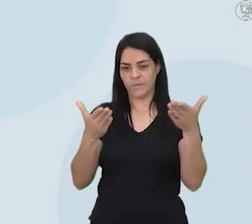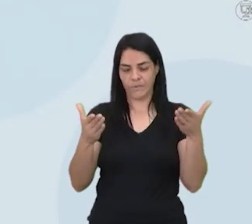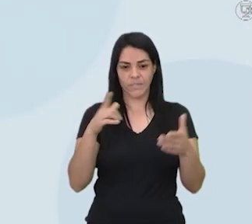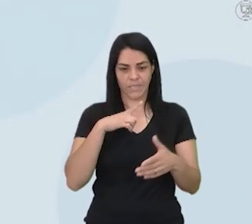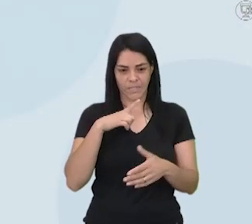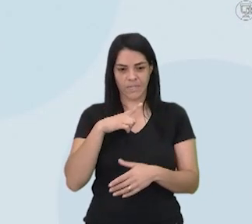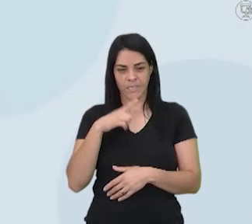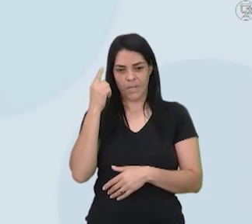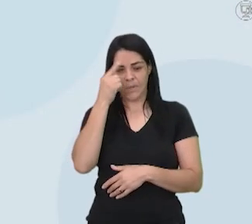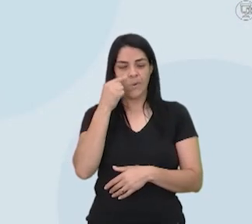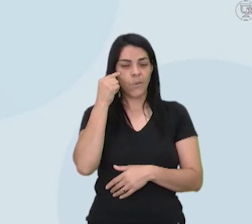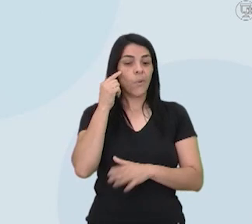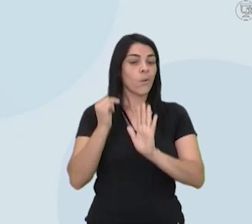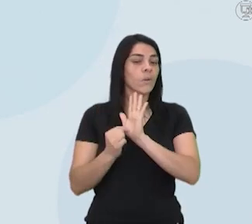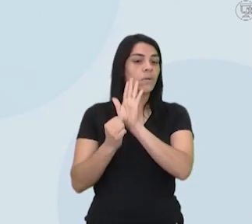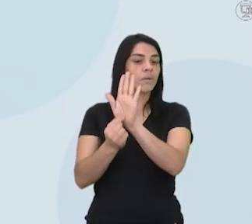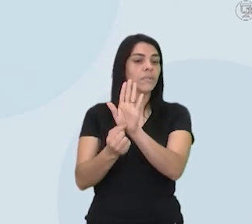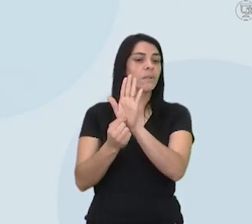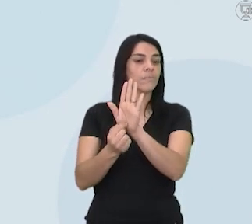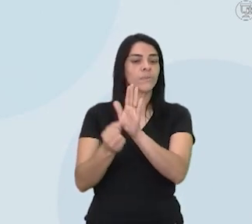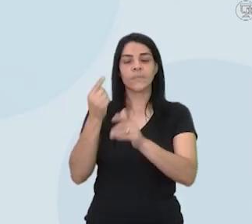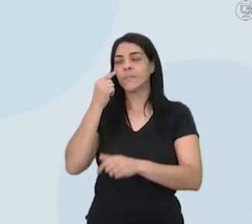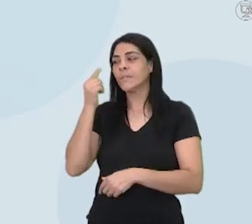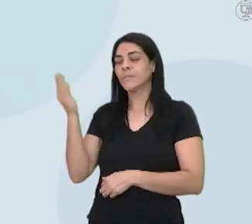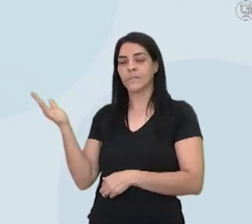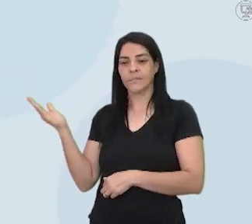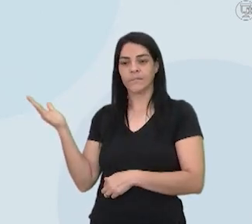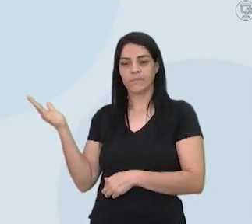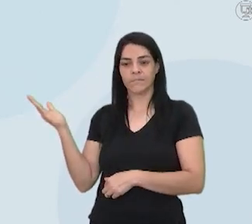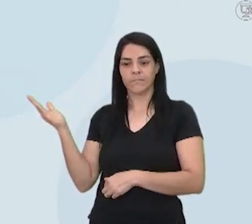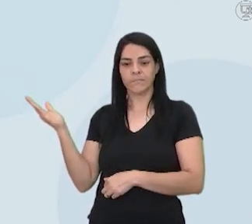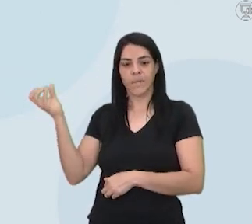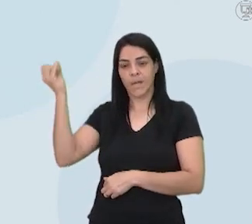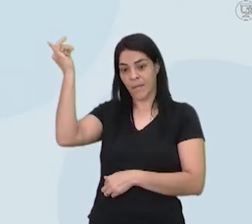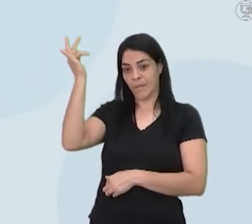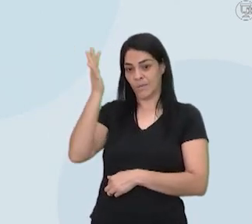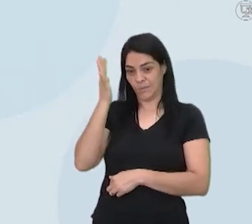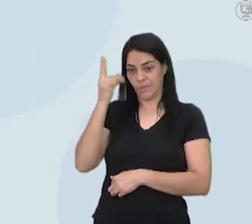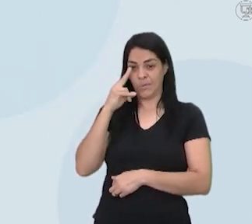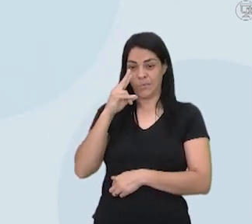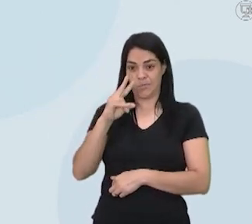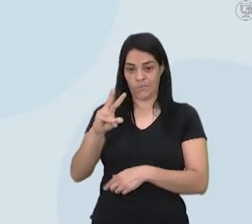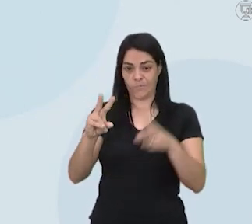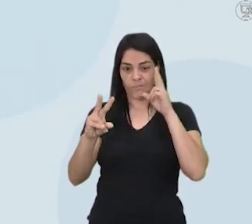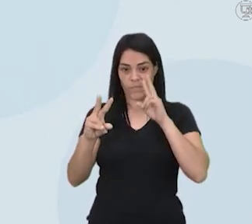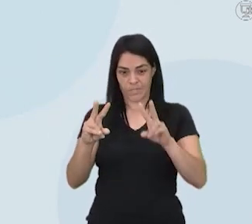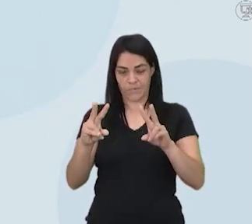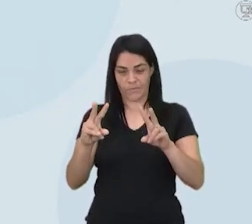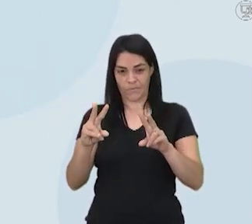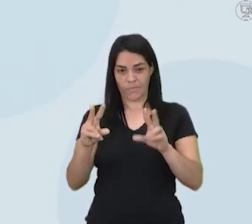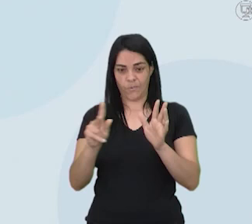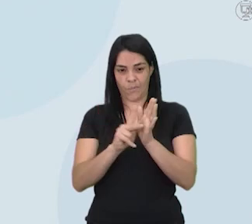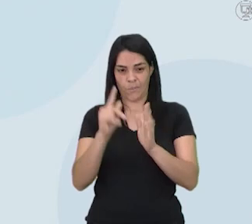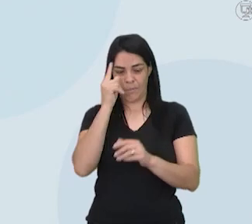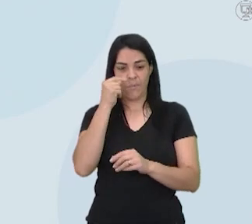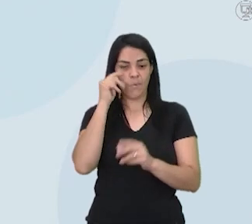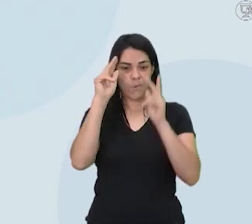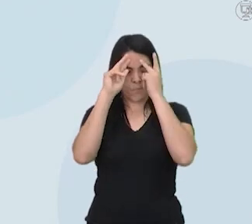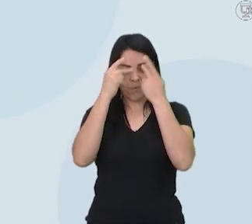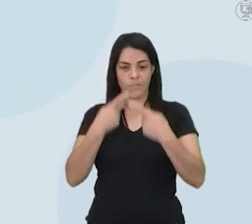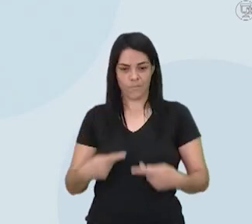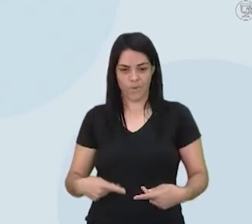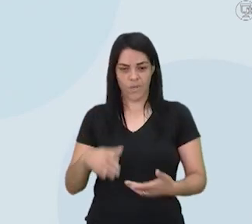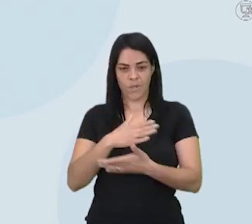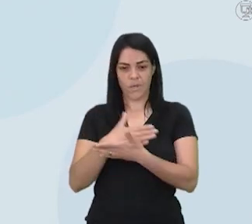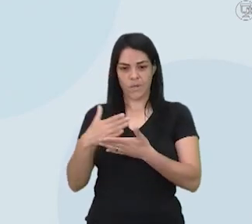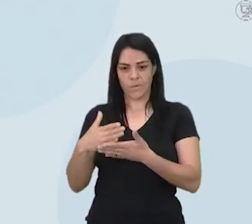um olho e está mostrando aí a luz visível, né, ao olho humano. E aí a gente começa ali em torno